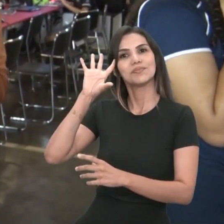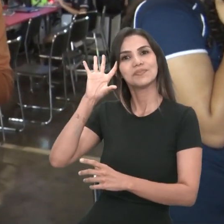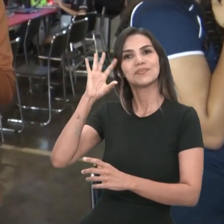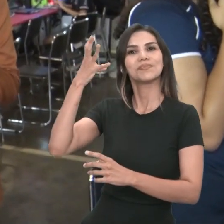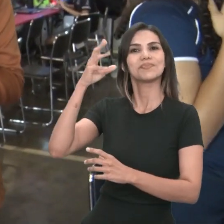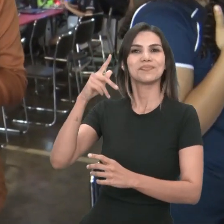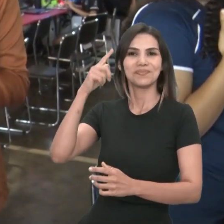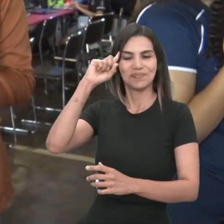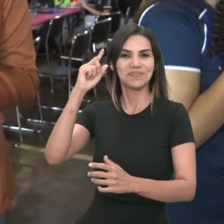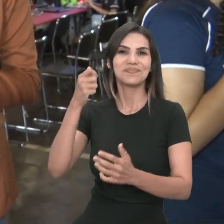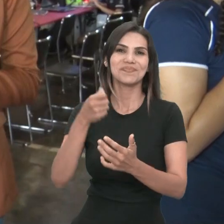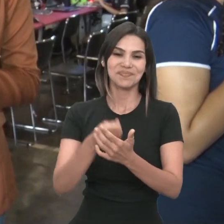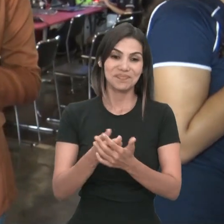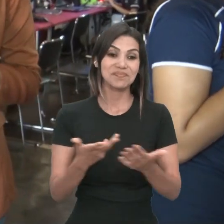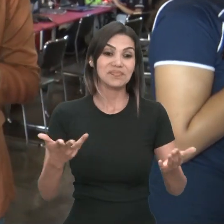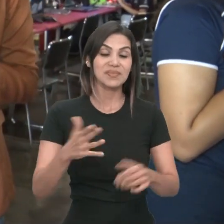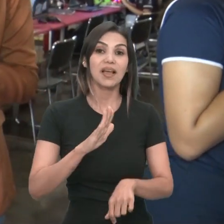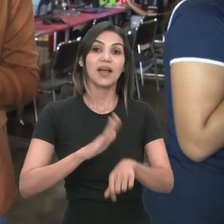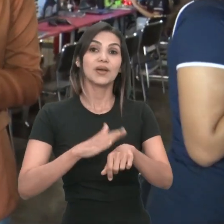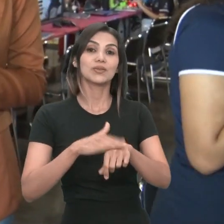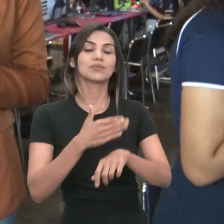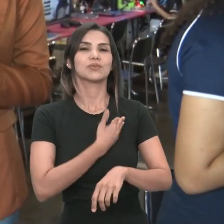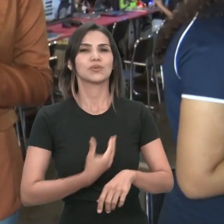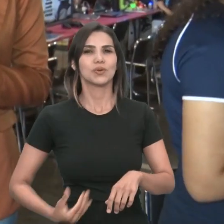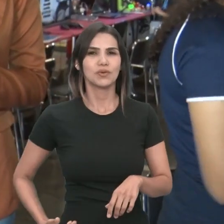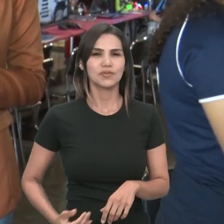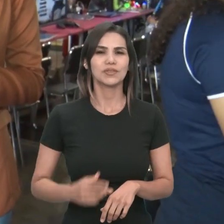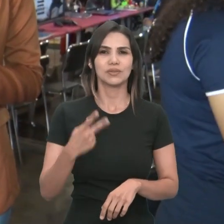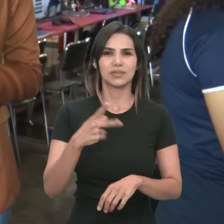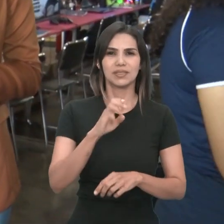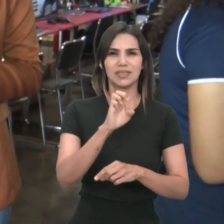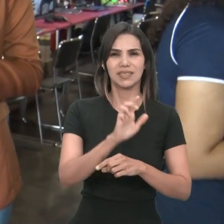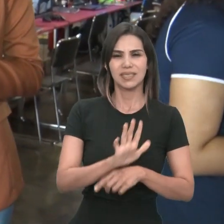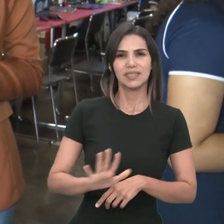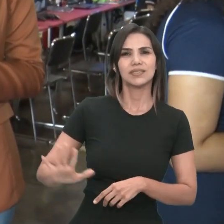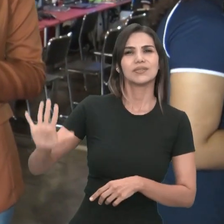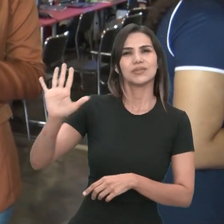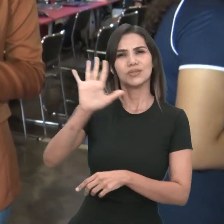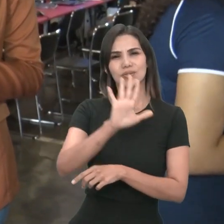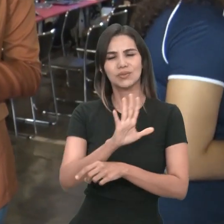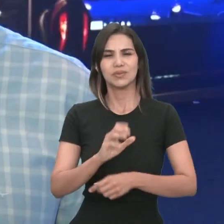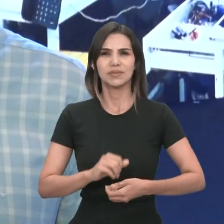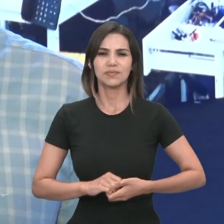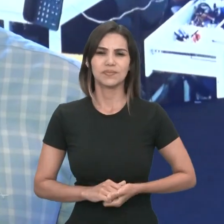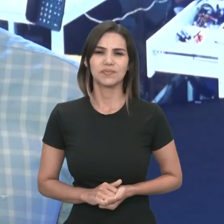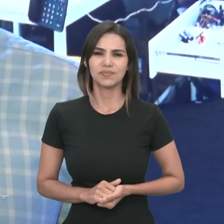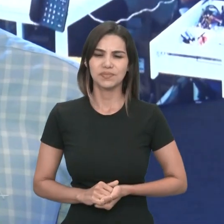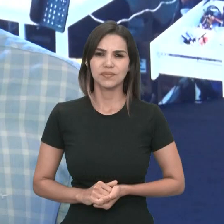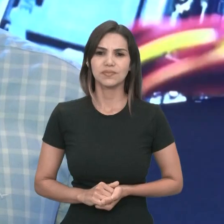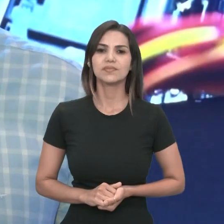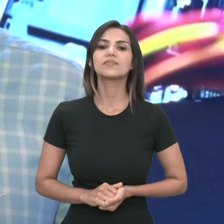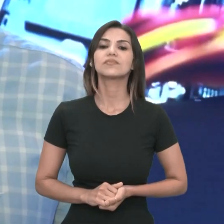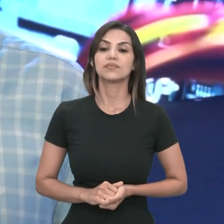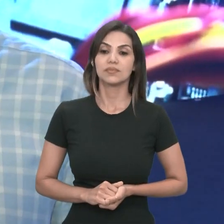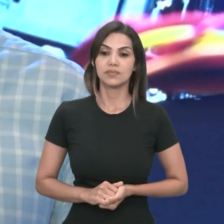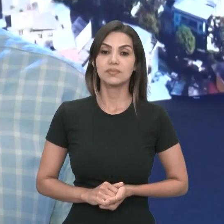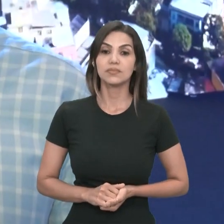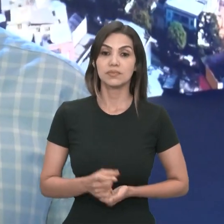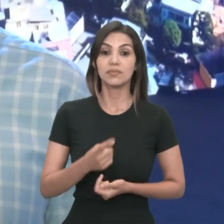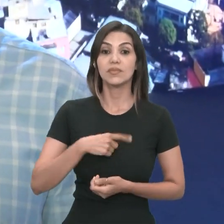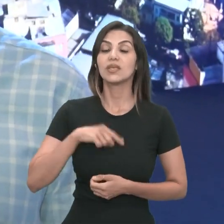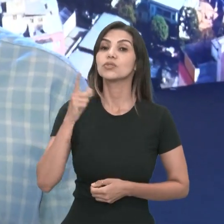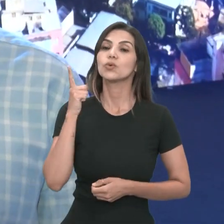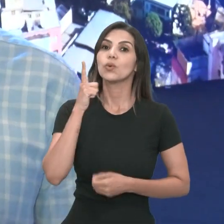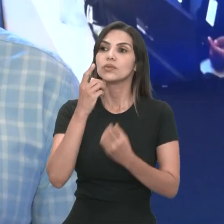é do governo de Goiás, por meio da Secretaria de Tecnologia, Ciência e Inovação. A gente consegue dar